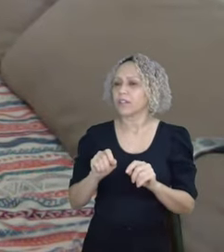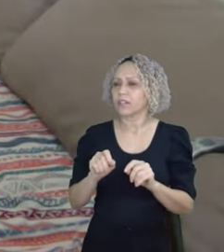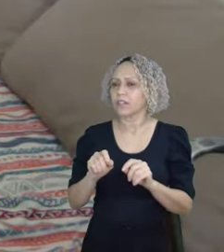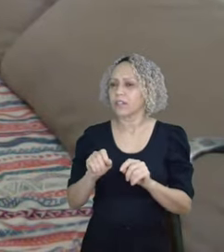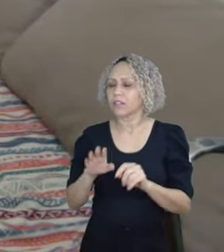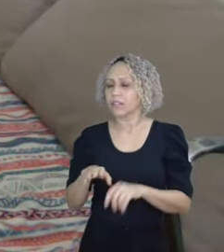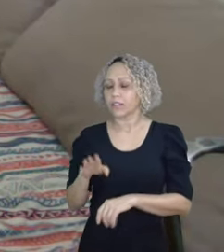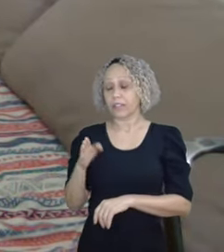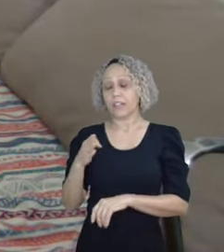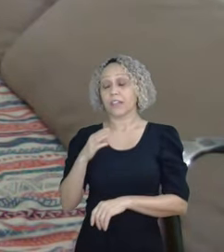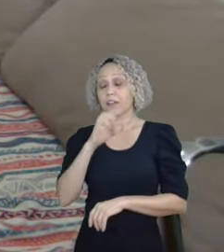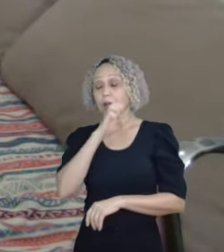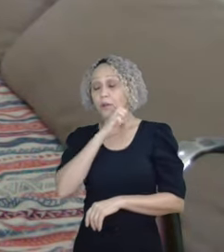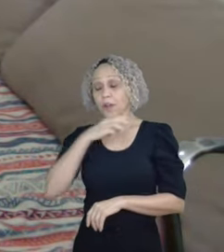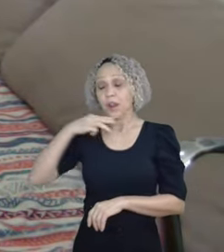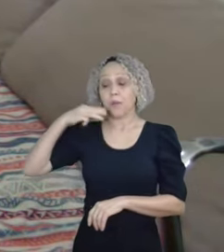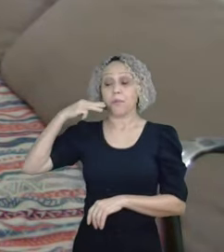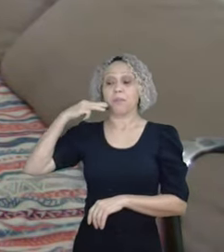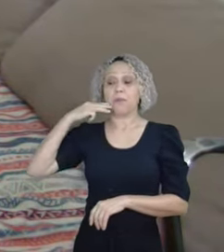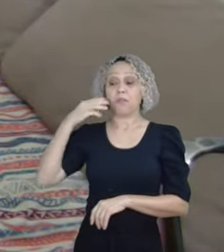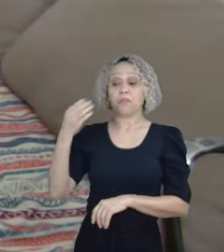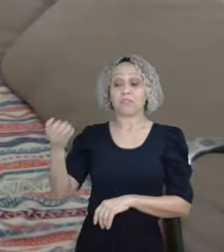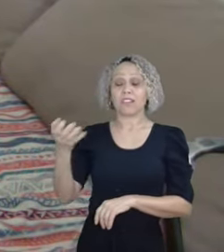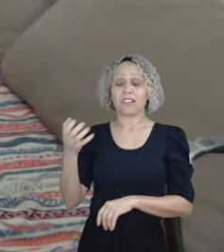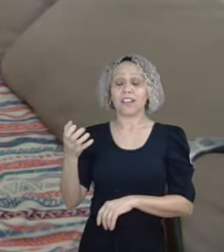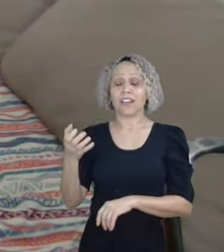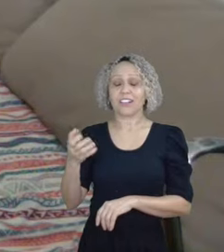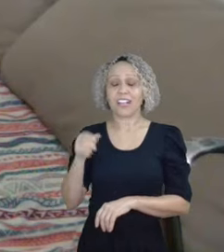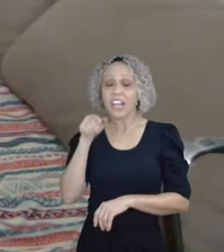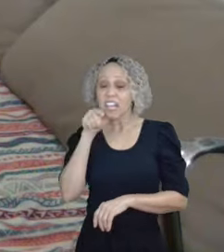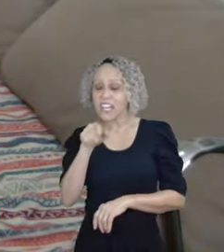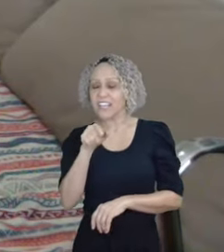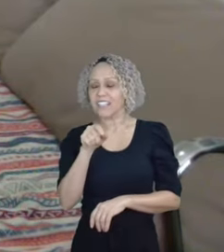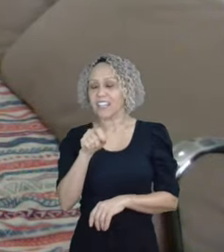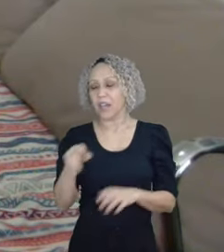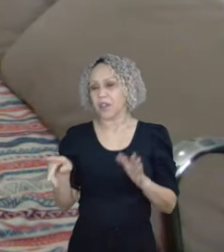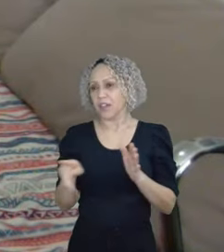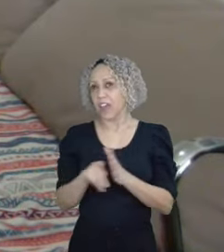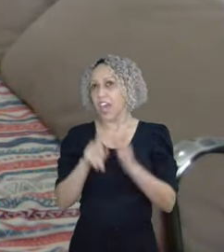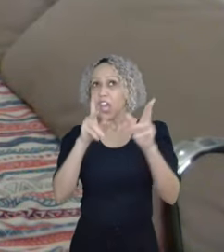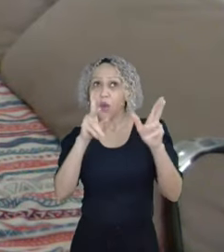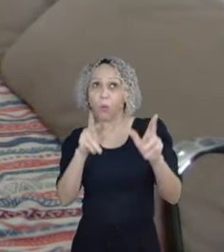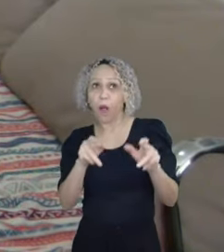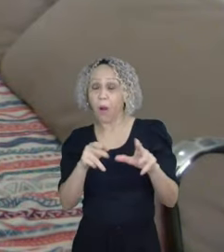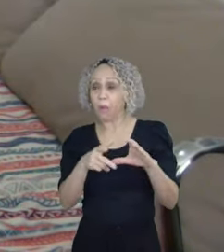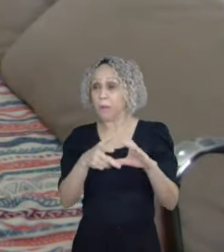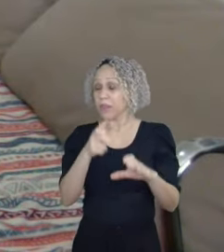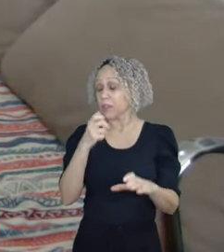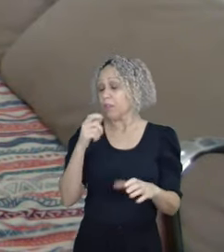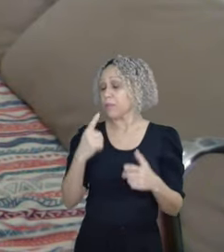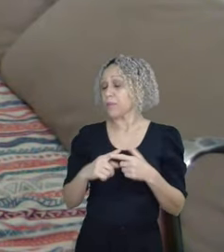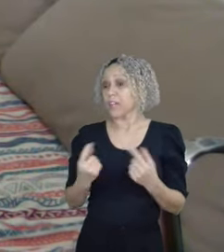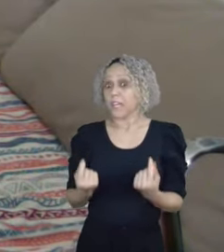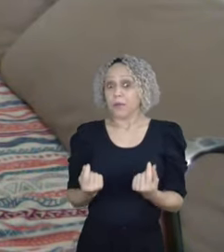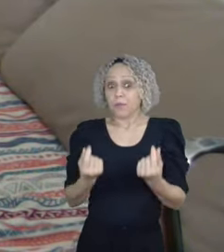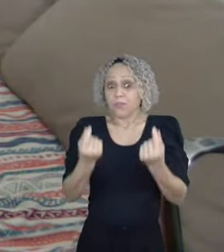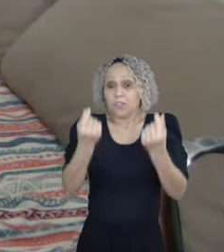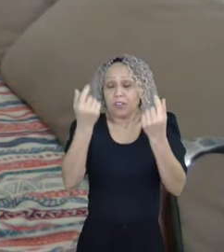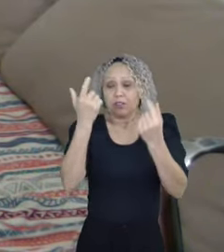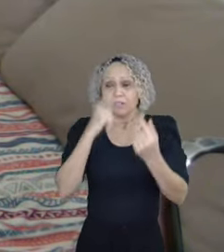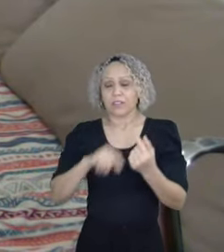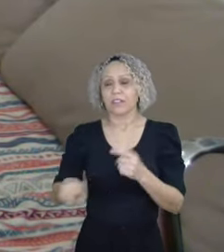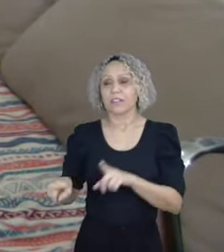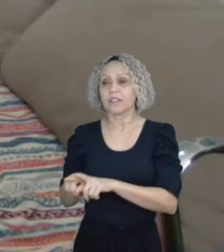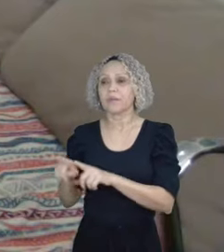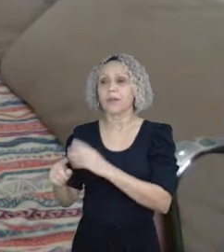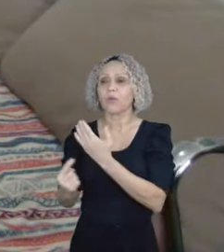o bilionário considera aí o novo petróleo branco, né? Também tem a Starlink, que é a internet por satélite que ele trouxe ao